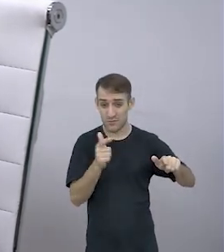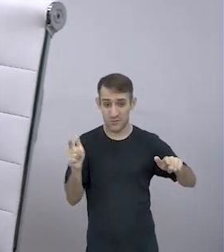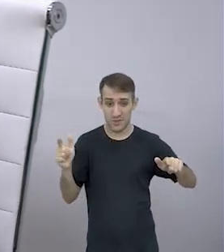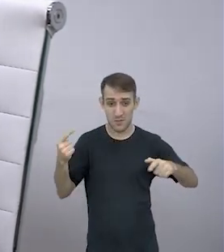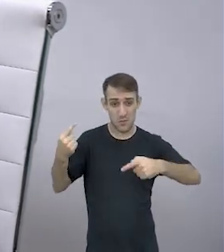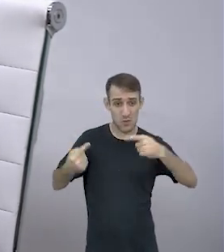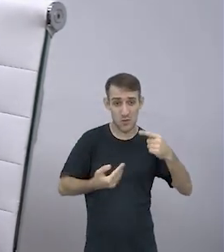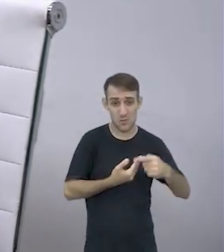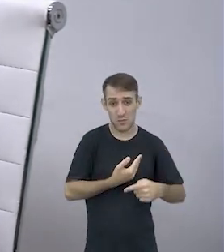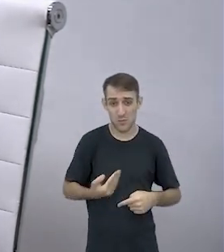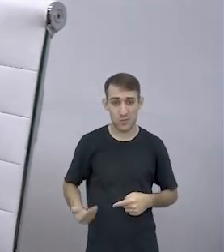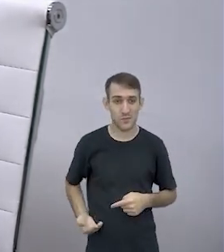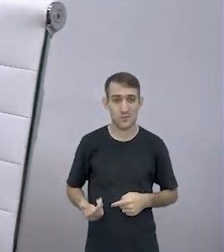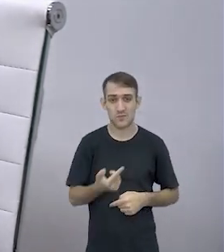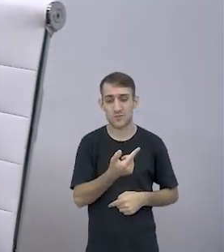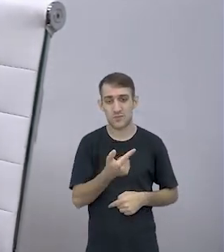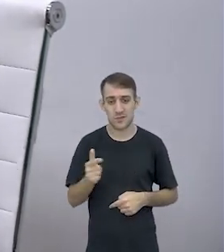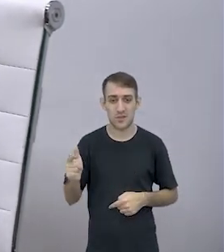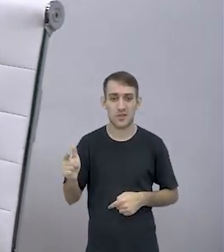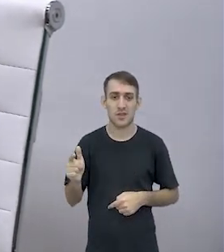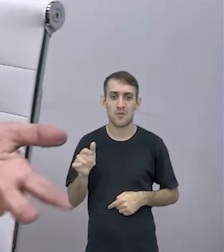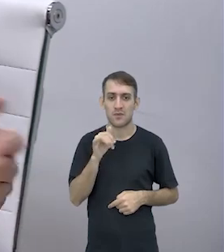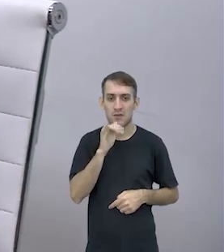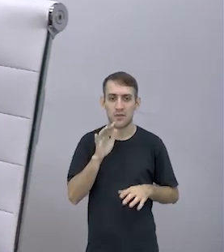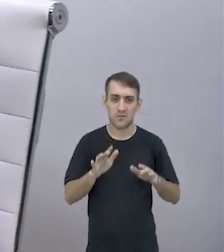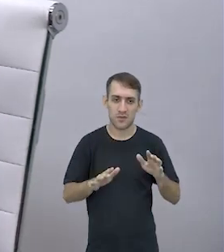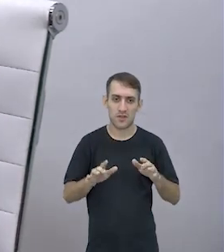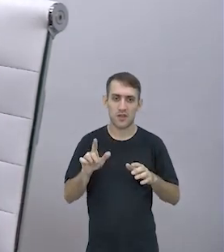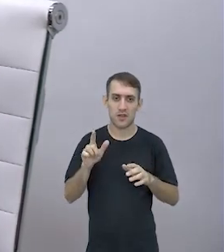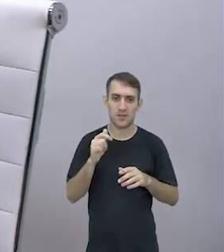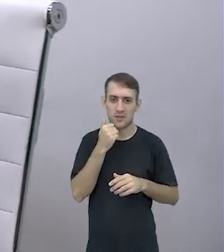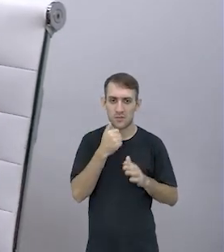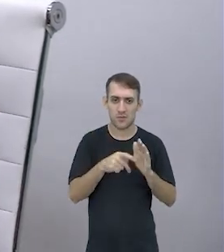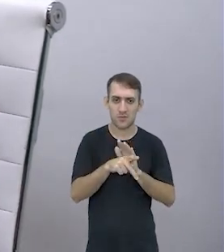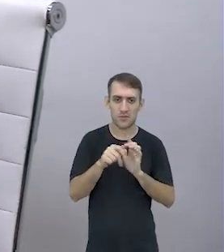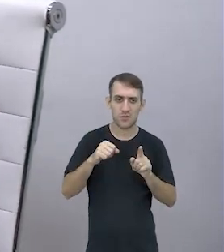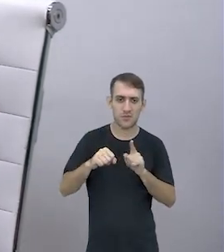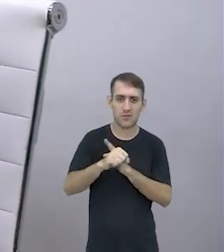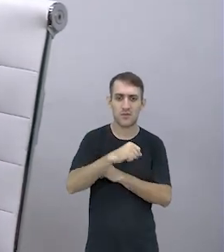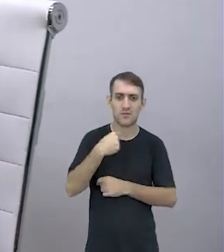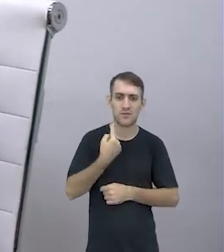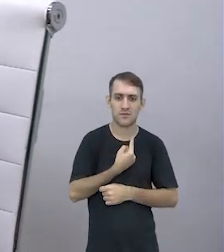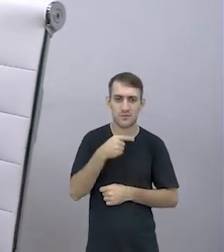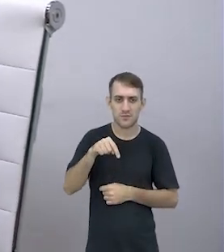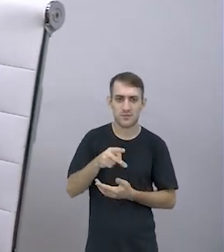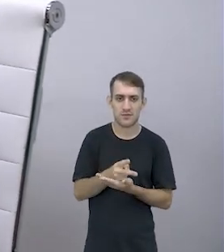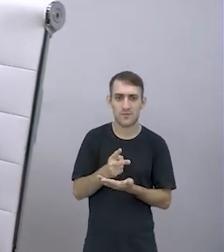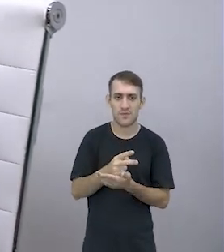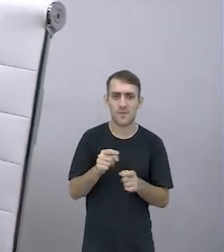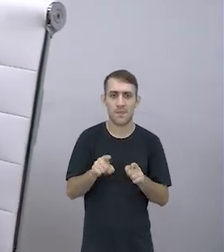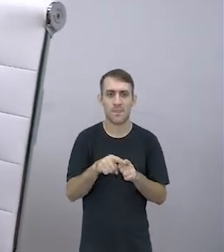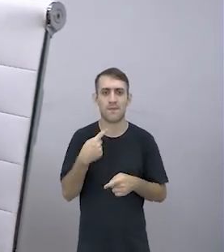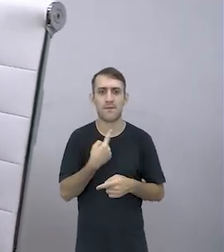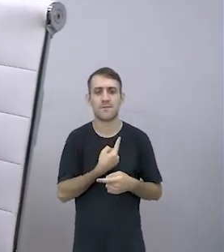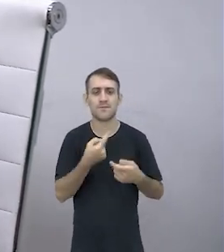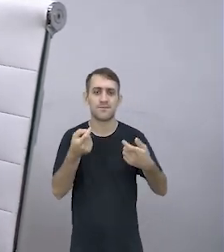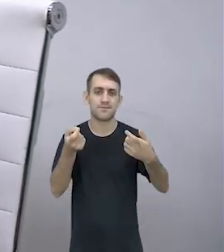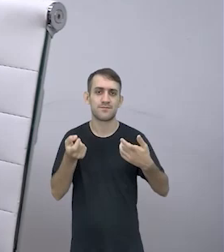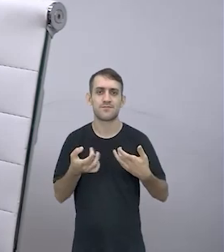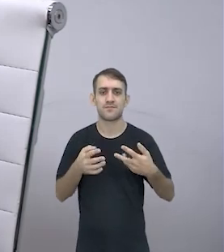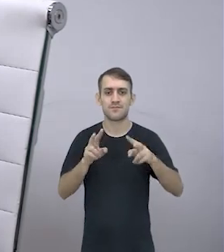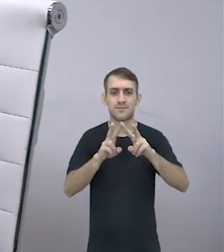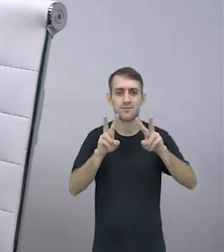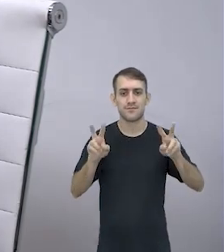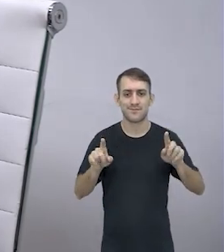política pública para essas pessoas. Então, aí uma parte de ciências sociais, mas vamos seguir a nossa aqui. A gente queria comentar um pouquinho sobre essa